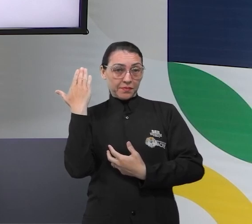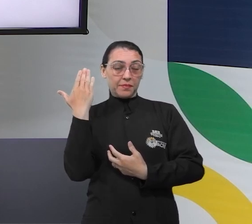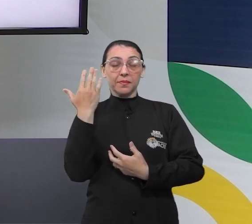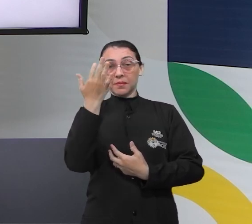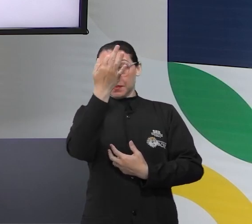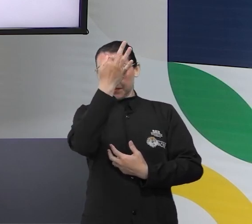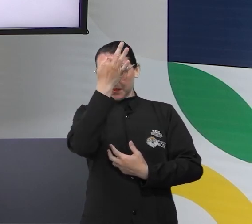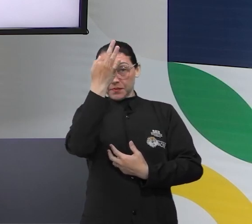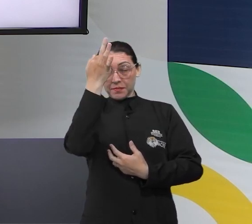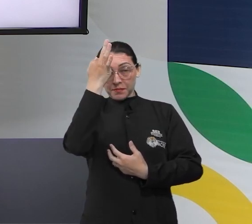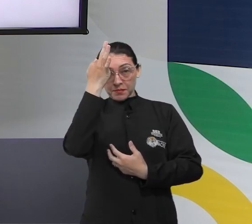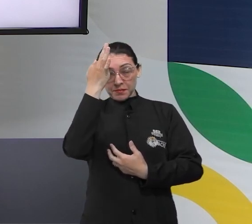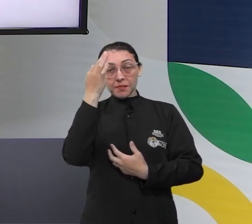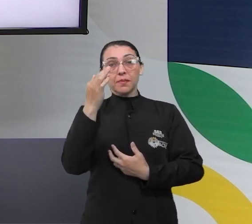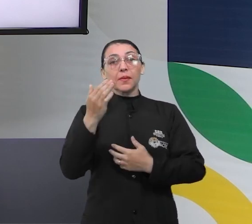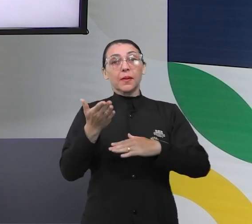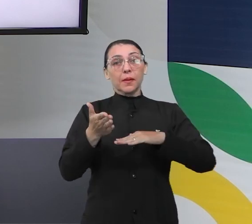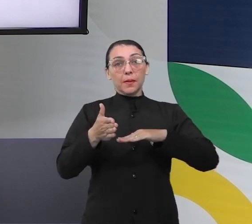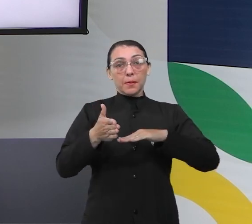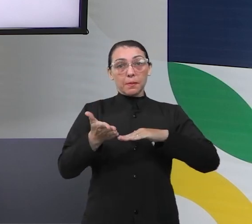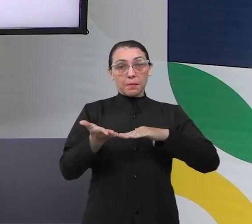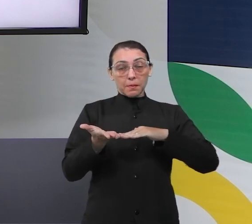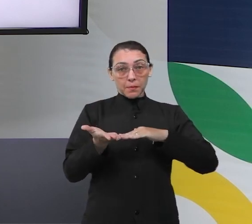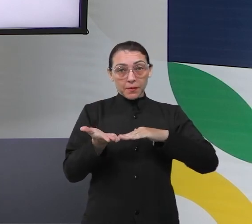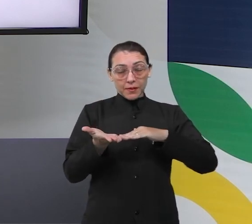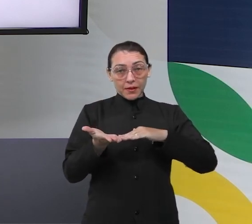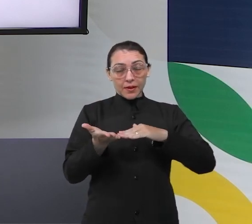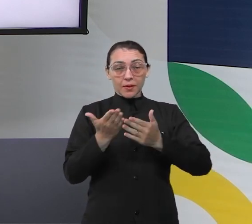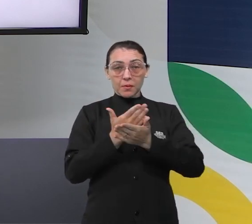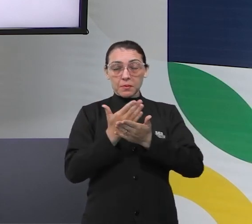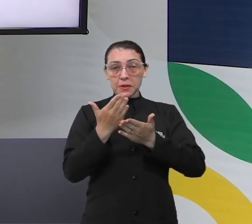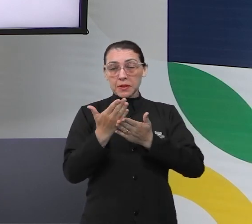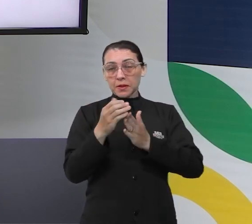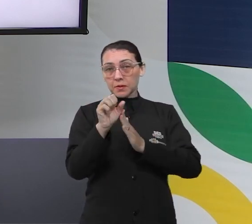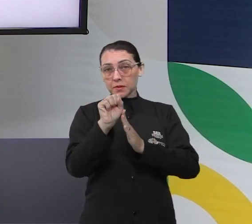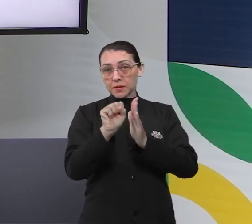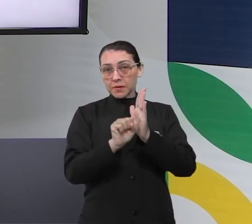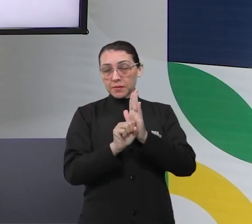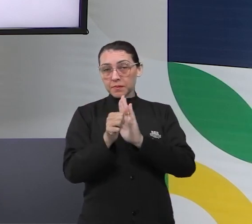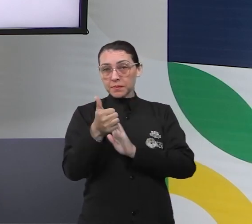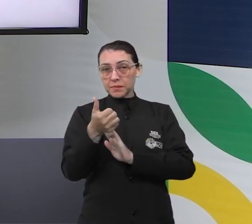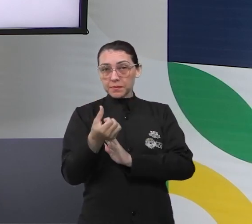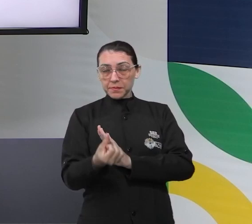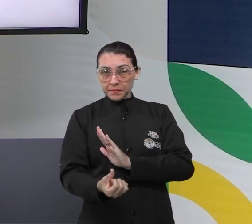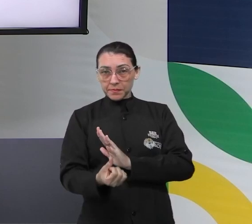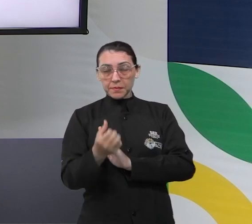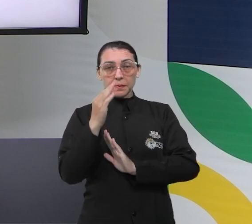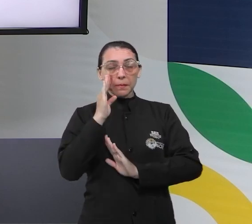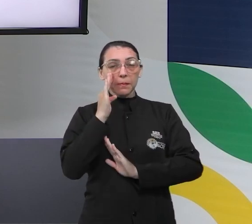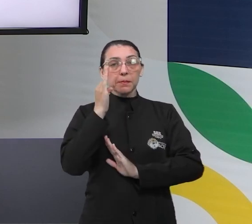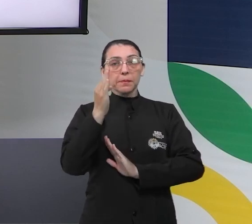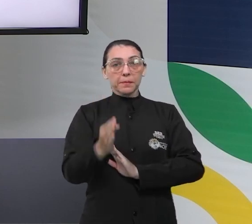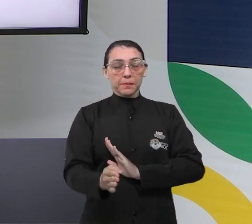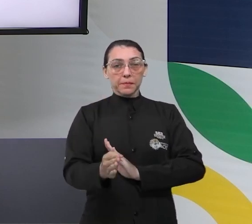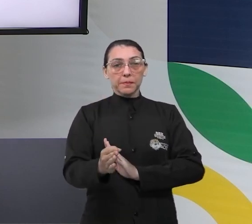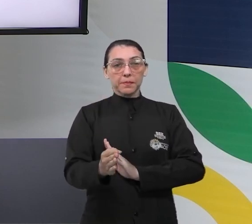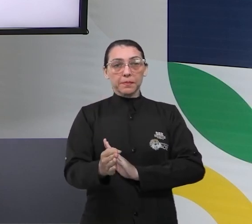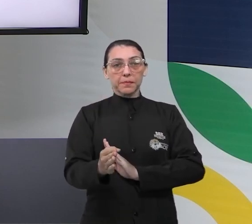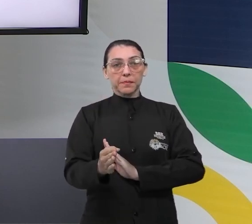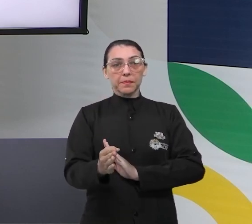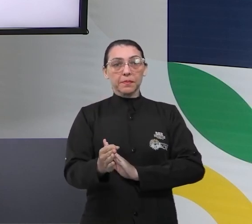aquela filosofia moderna, que vai começar aí por volta do século XVI, principalmente aí com a figura